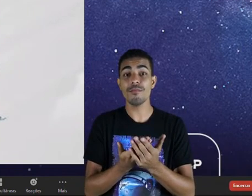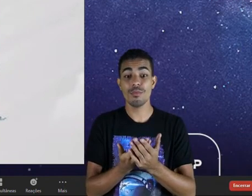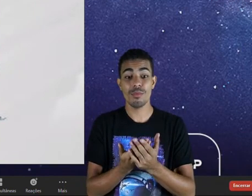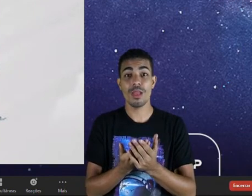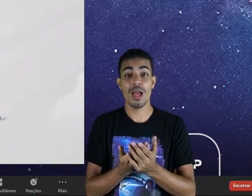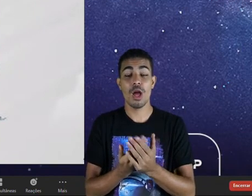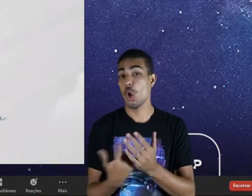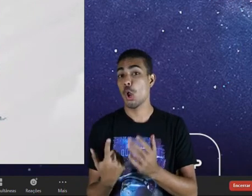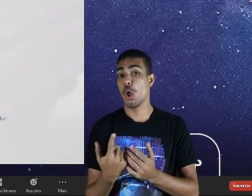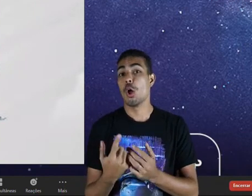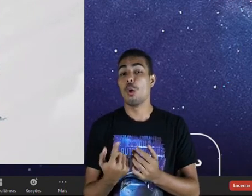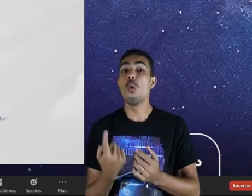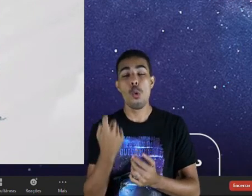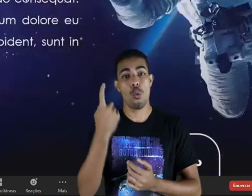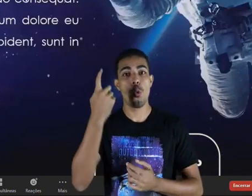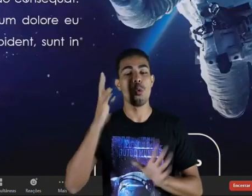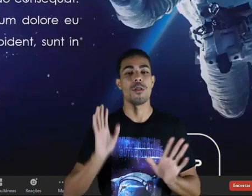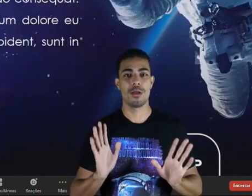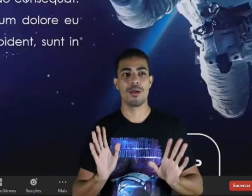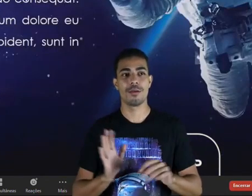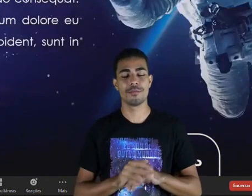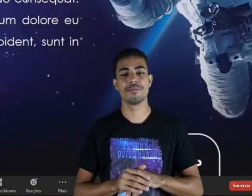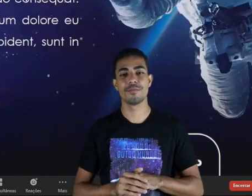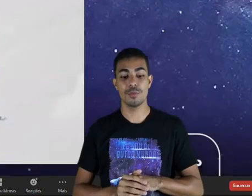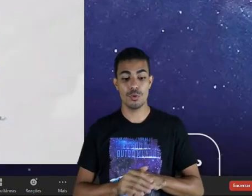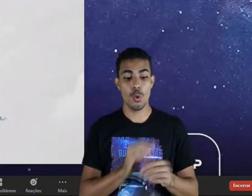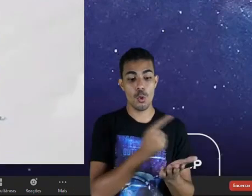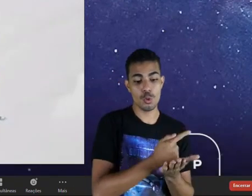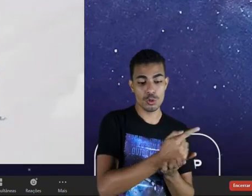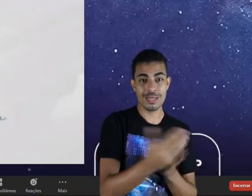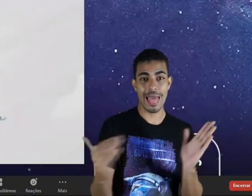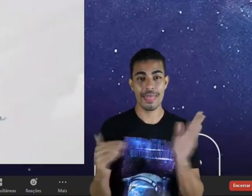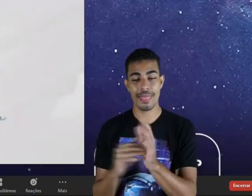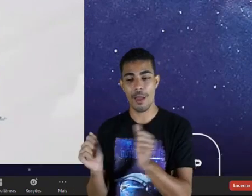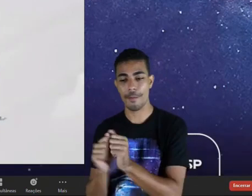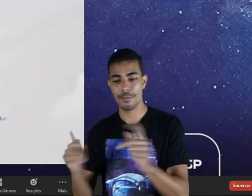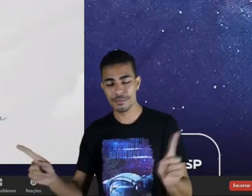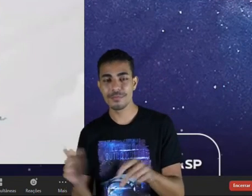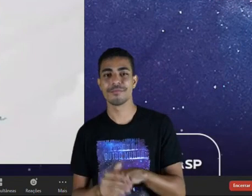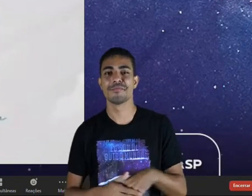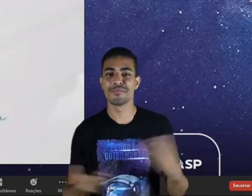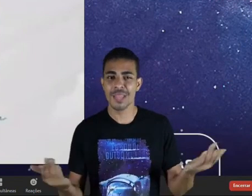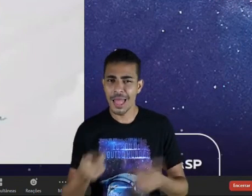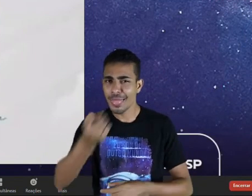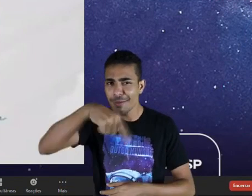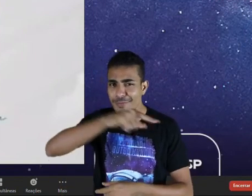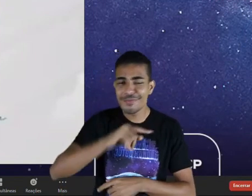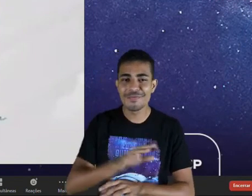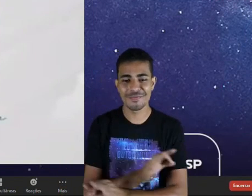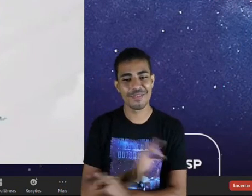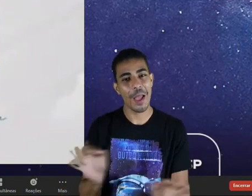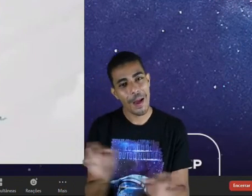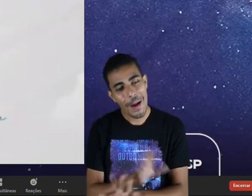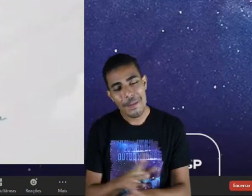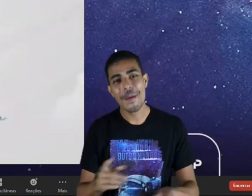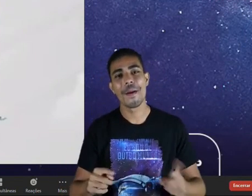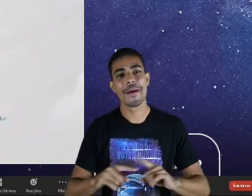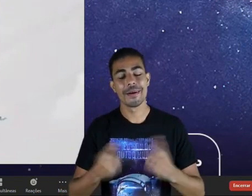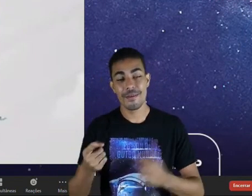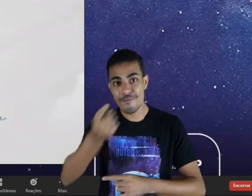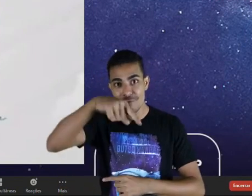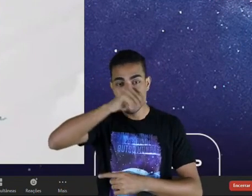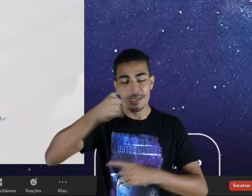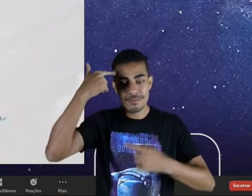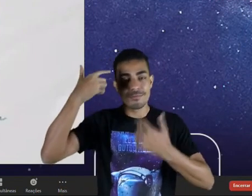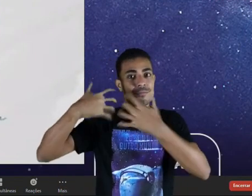ao Apocalipse. Ainda estamos no Gênesis, tá certo? Pessoal, então foi isso aqui. Eu acho que deu para vocês terem uma boa noção